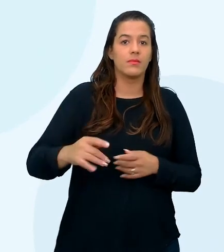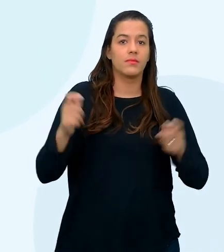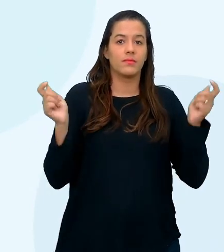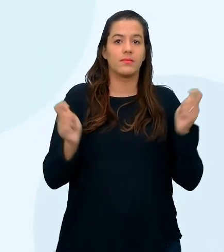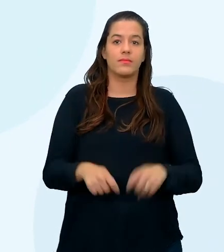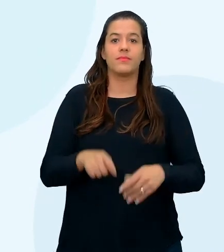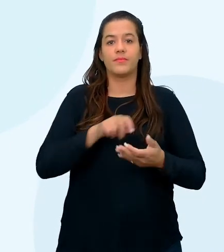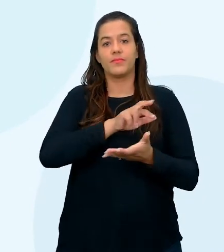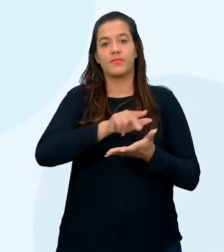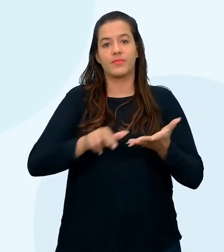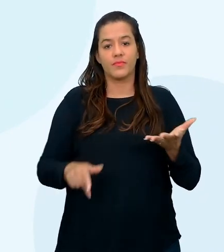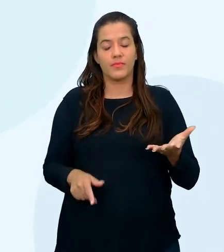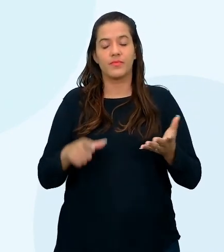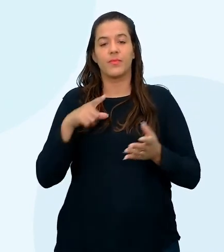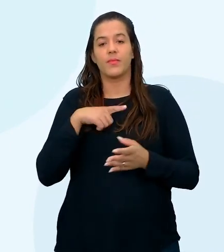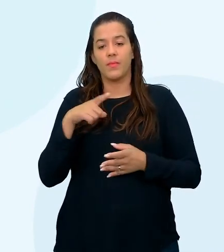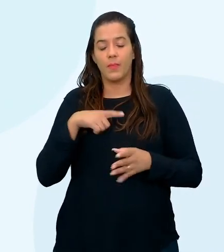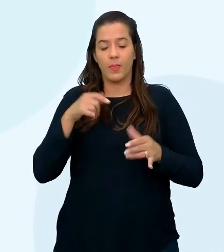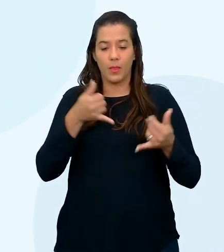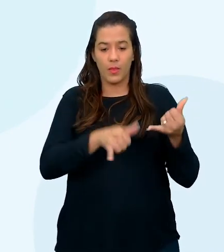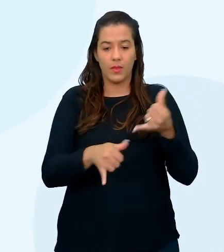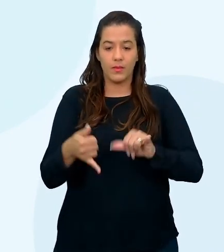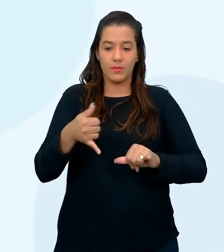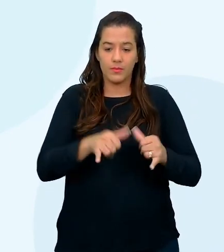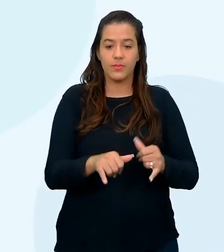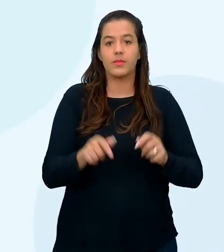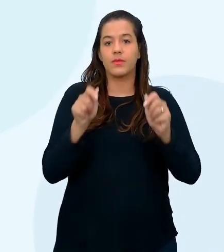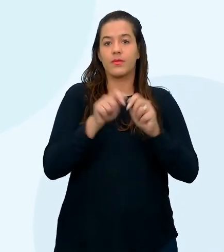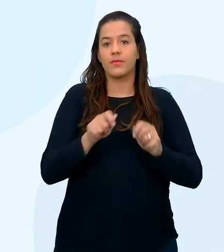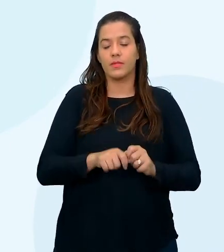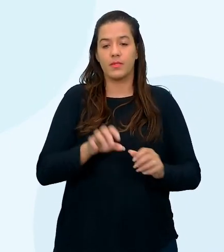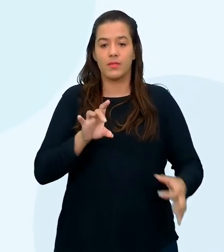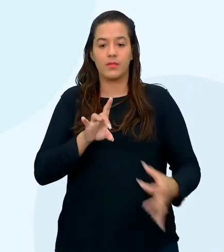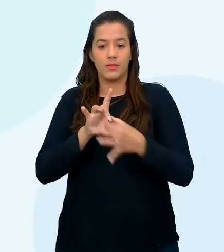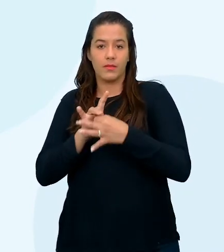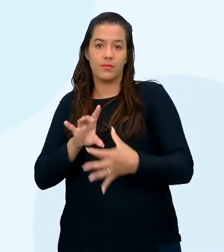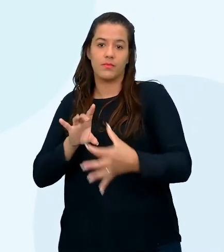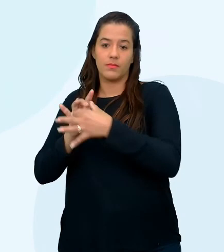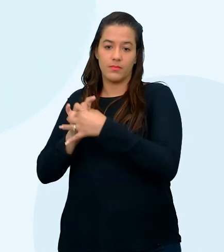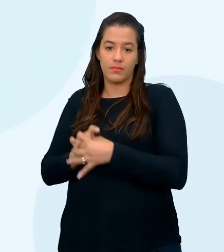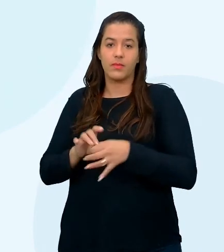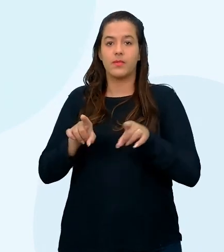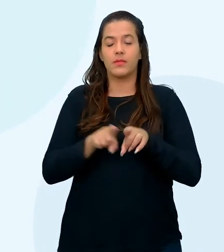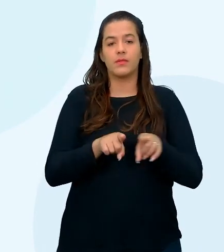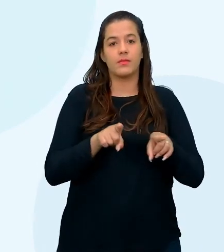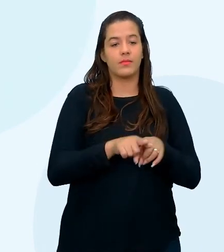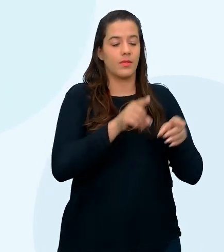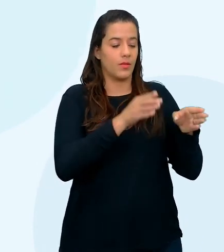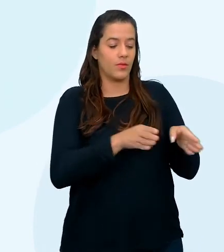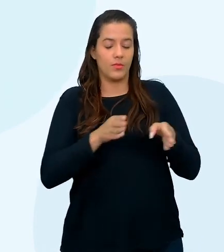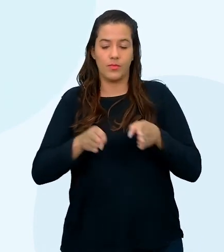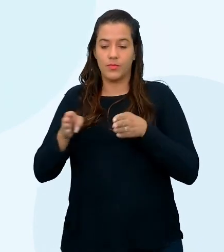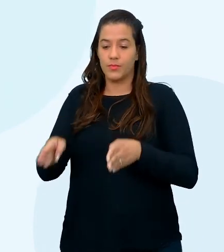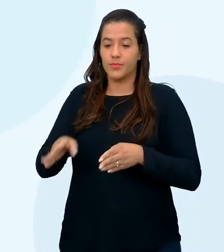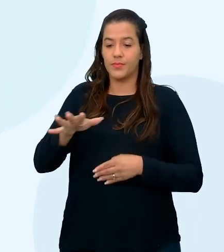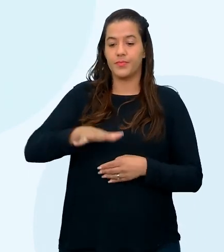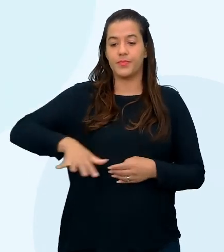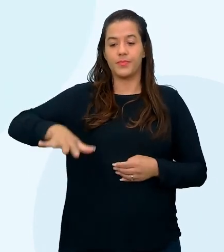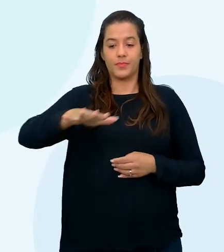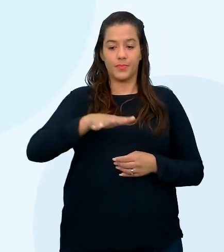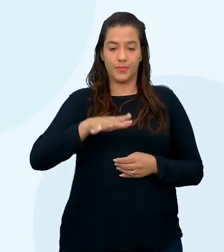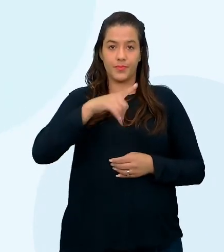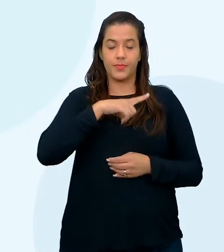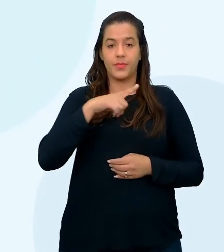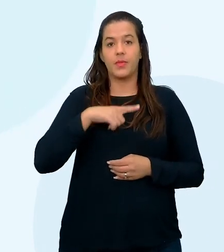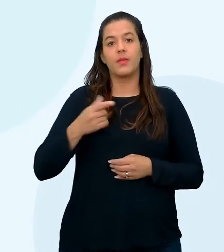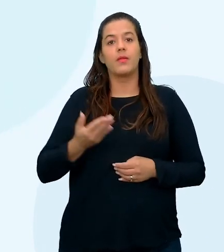né, as substâncias químicas que vão fornecendo ligações e se organizando espacialmente a